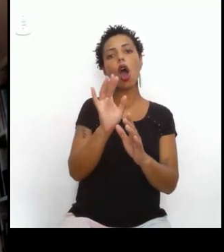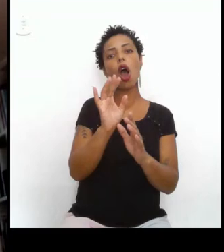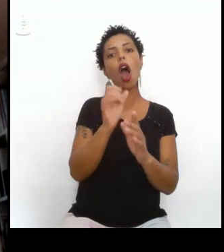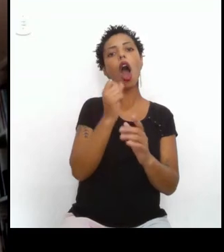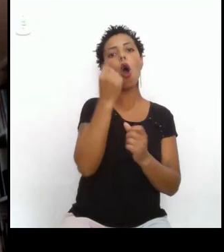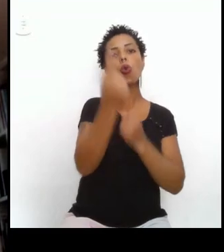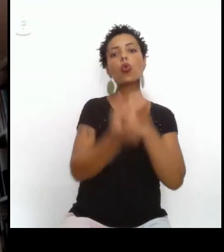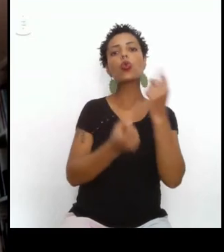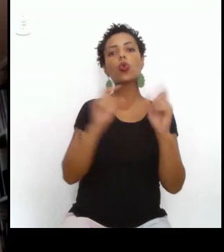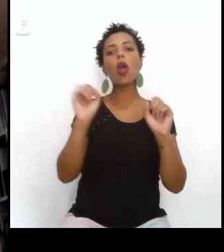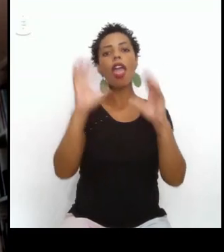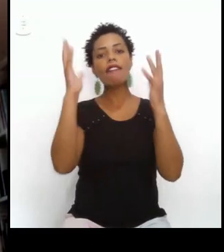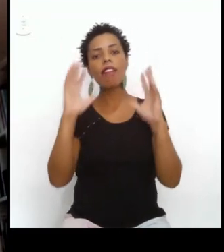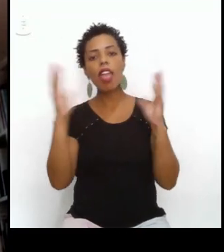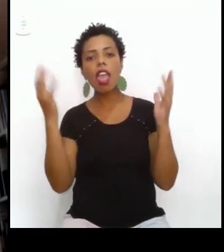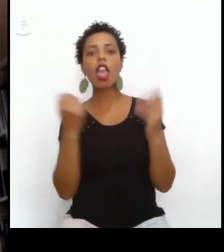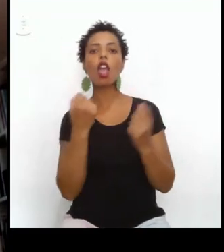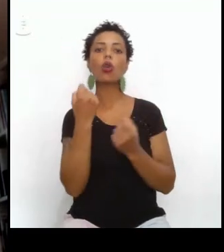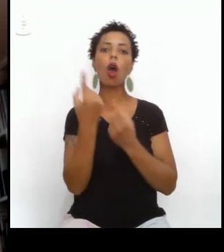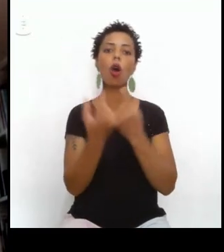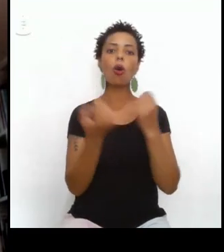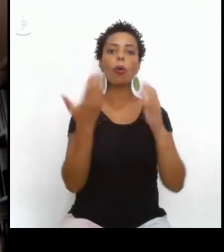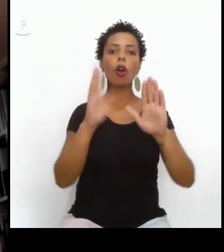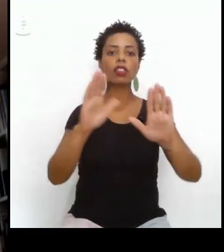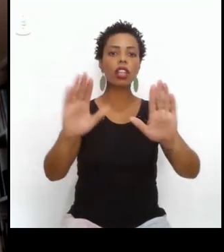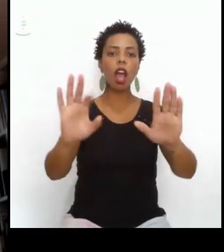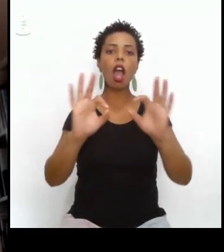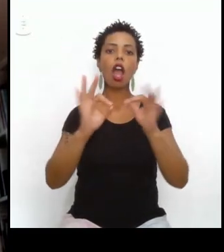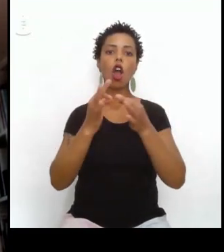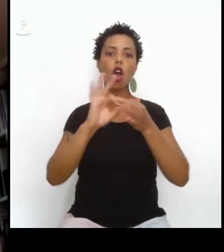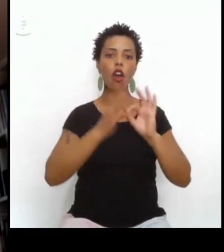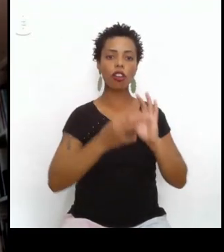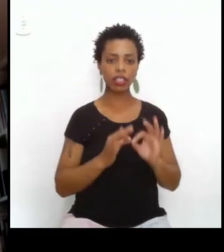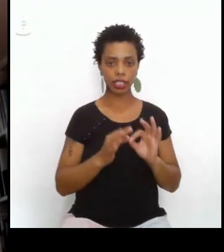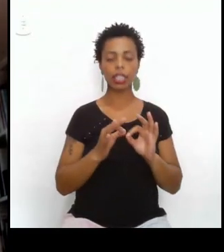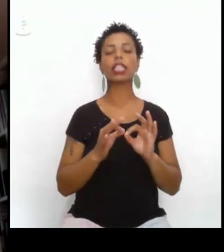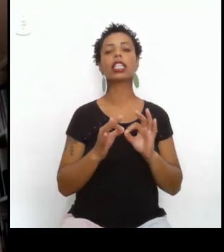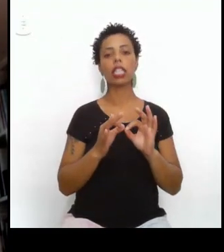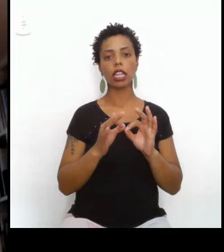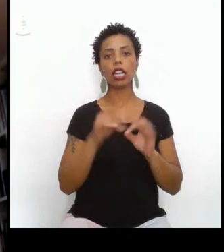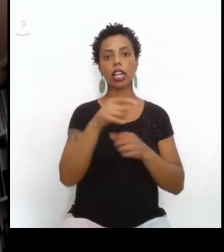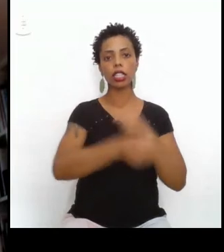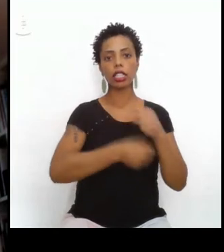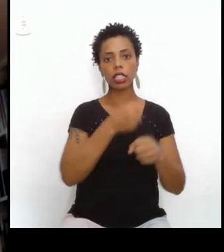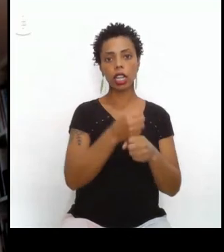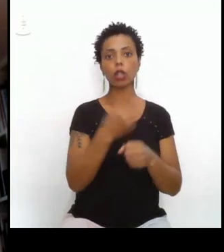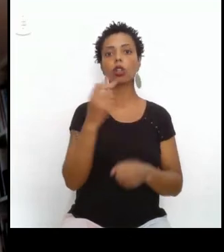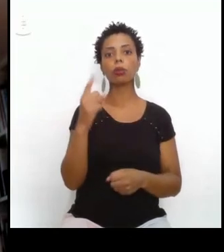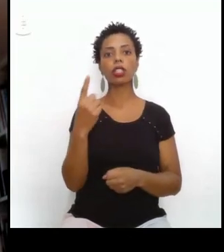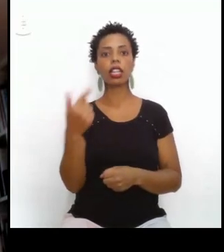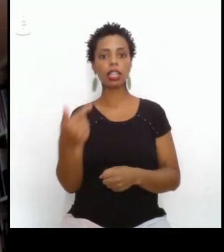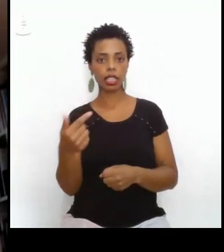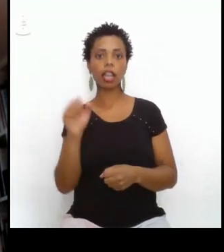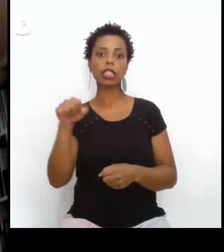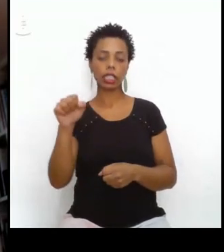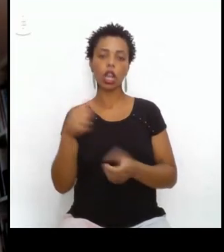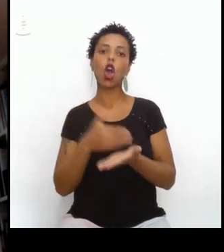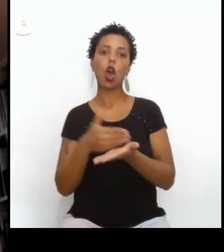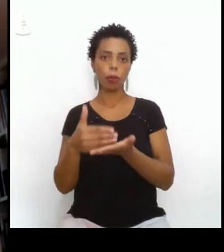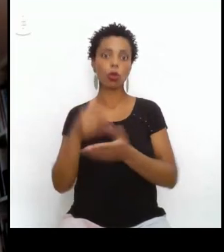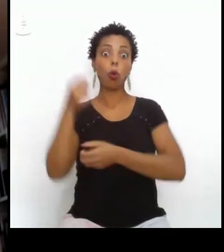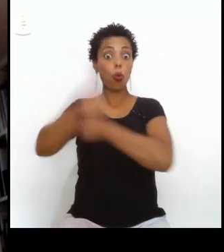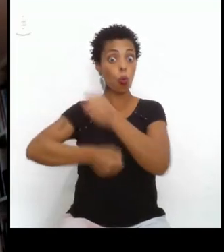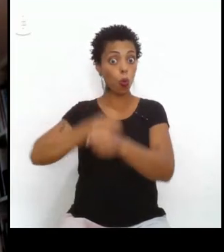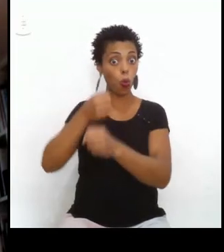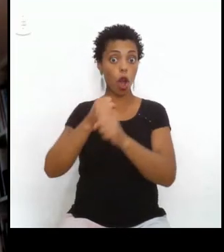exposições e oficinas a rir daquele ano de 2017 e a parte de 17 a gente começa a fazer o ano inteiro dedicado a